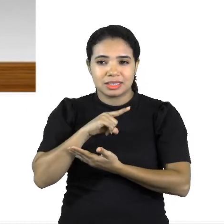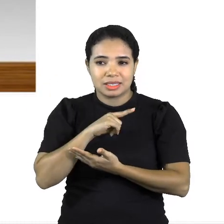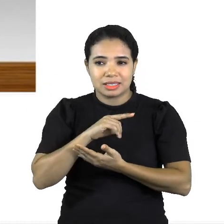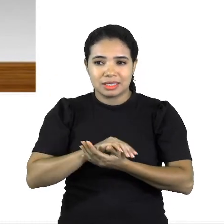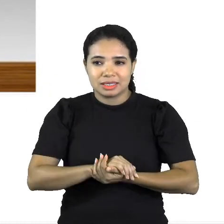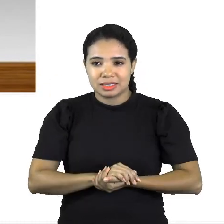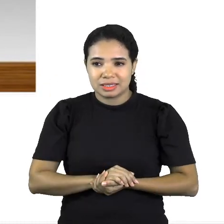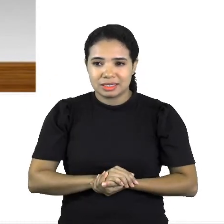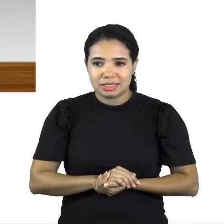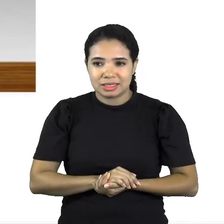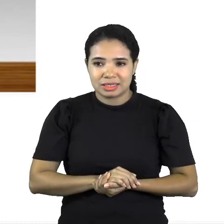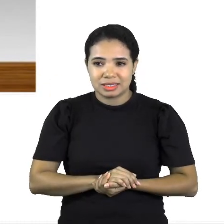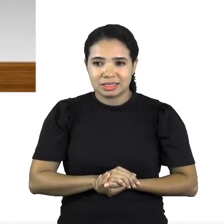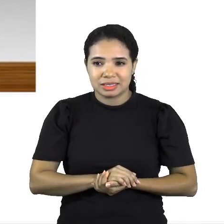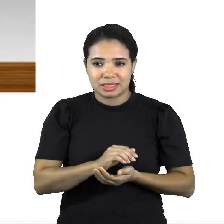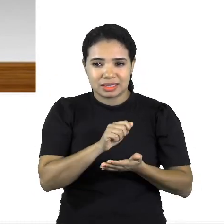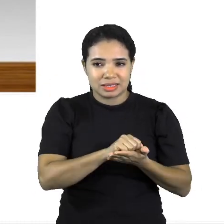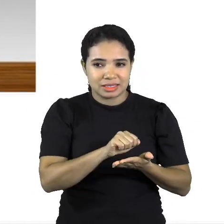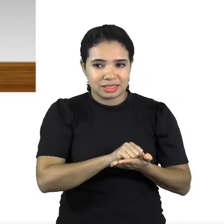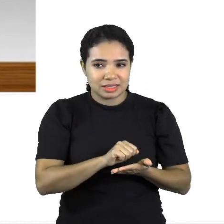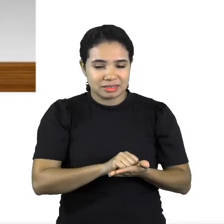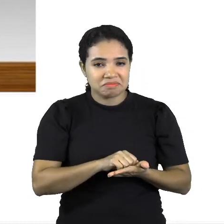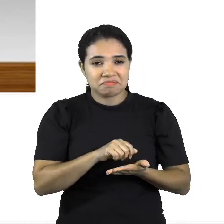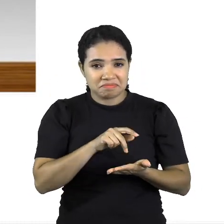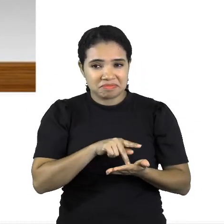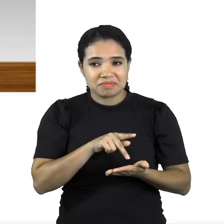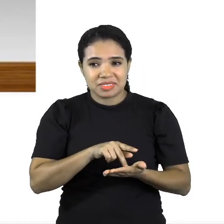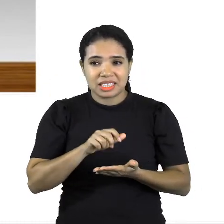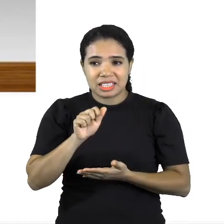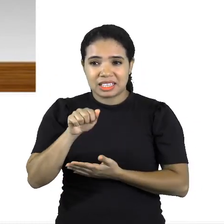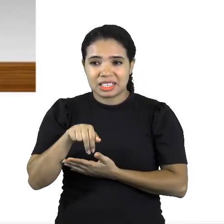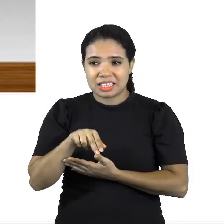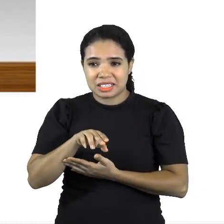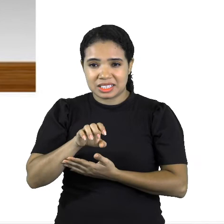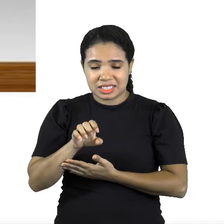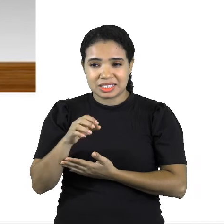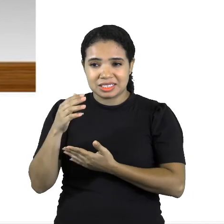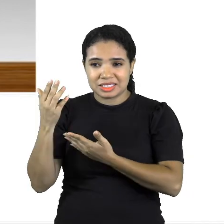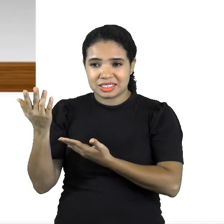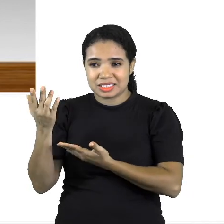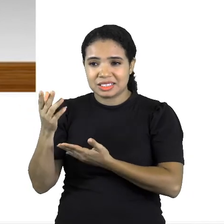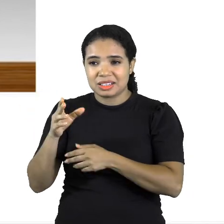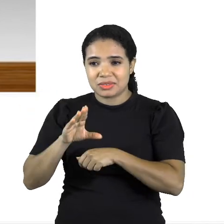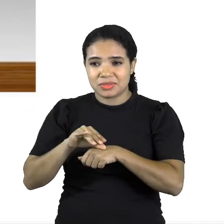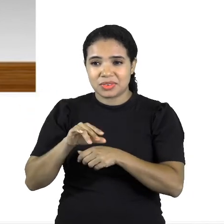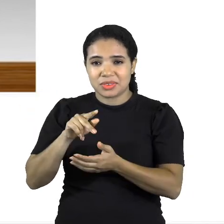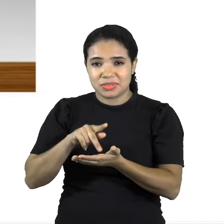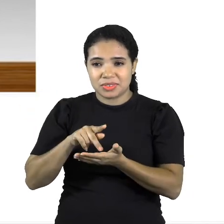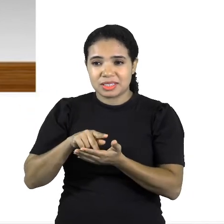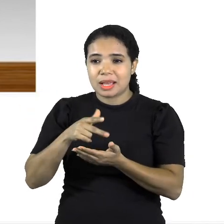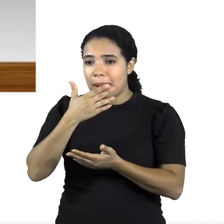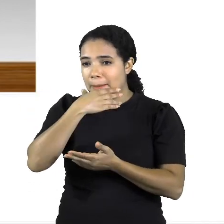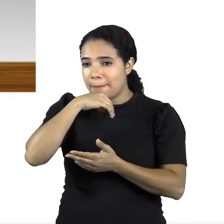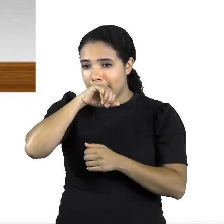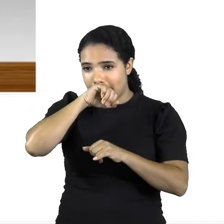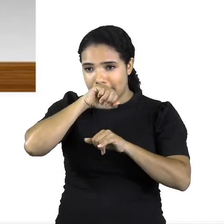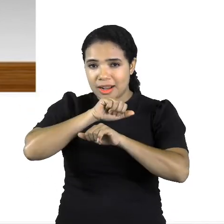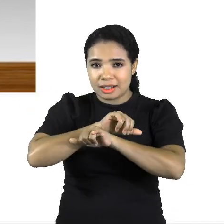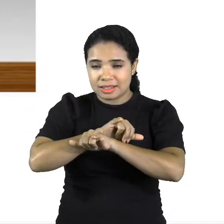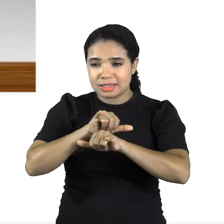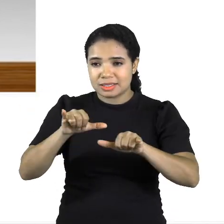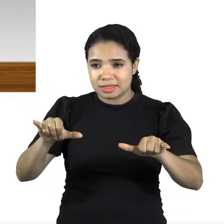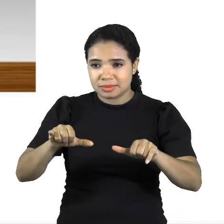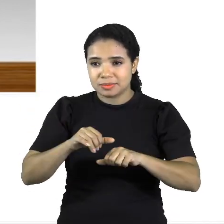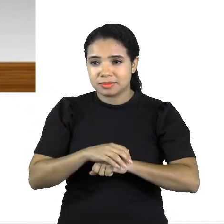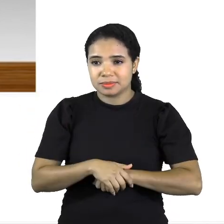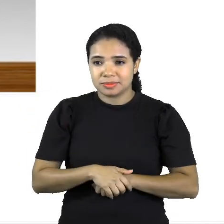ela na capa com uma foto realmente da Anne, né, essa é uma foto verdadeira dela que o pai divulgou, que